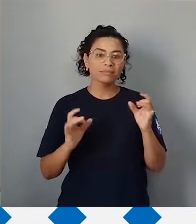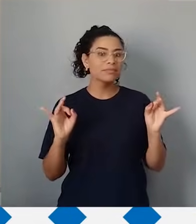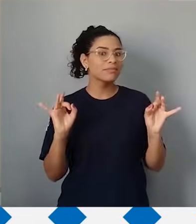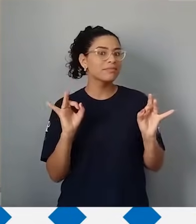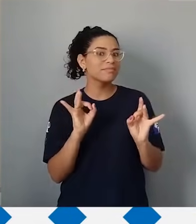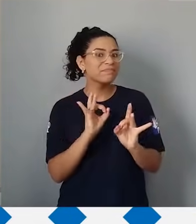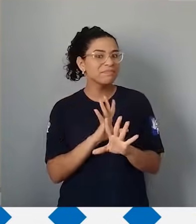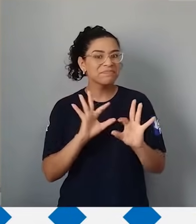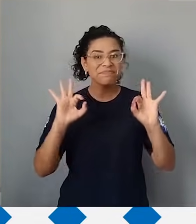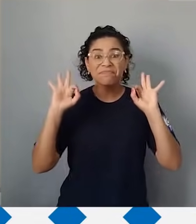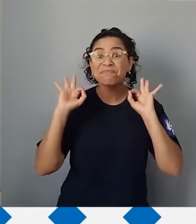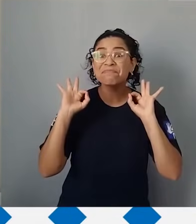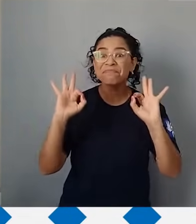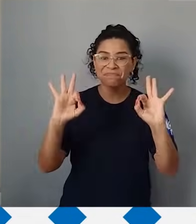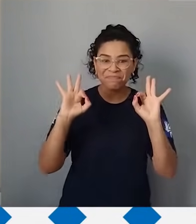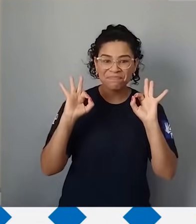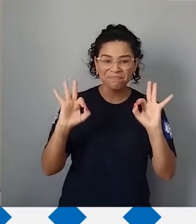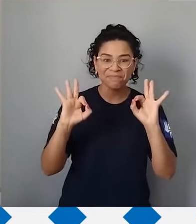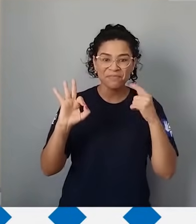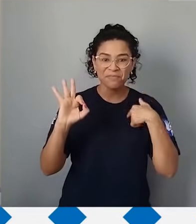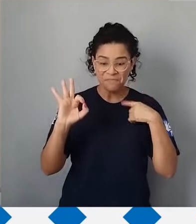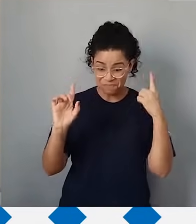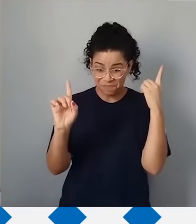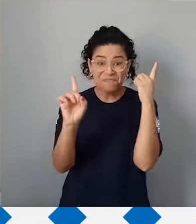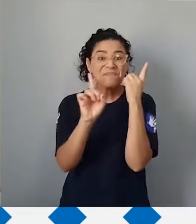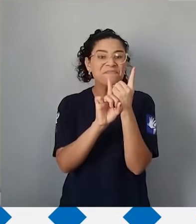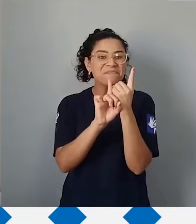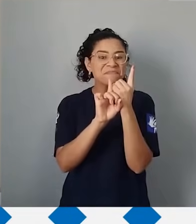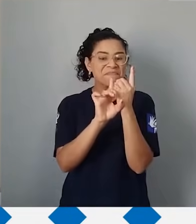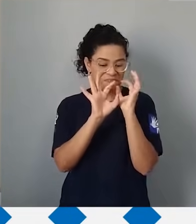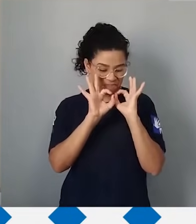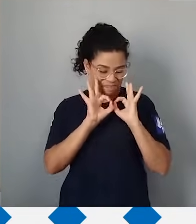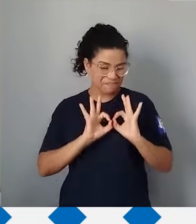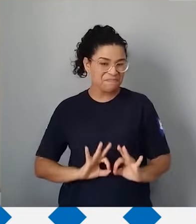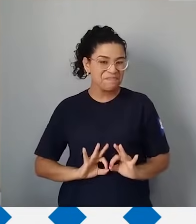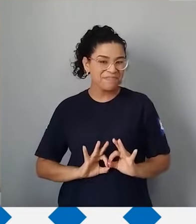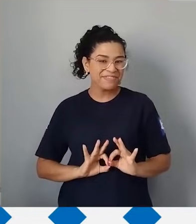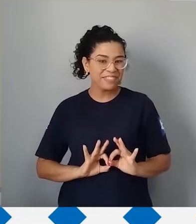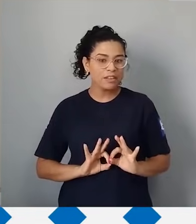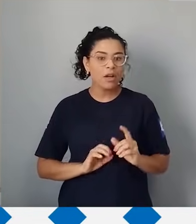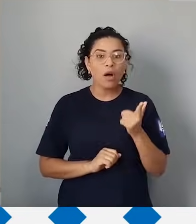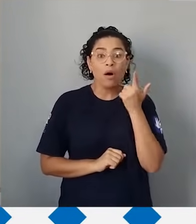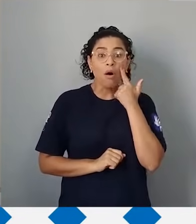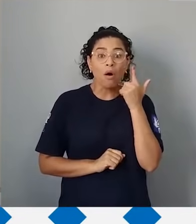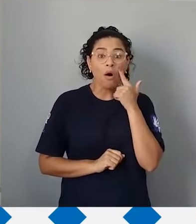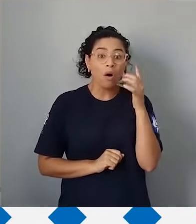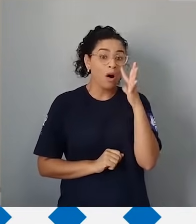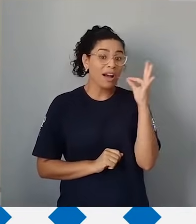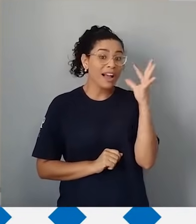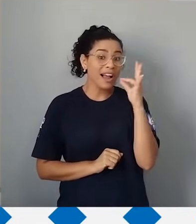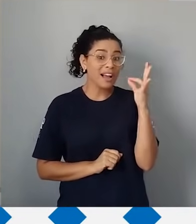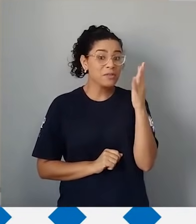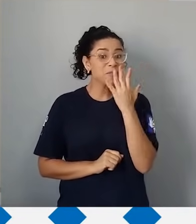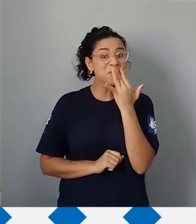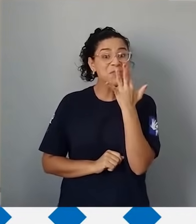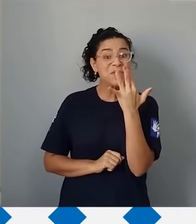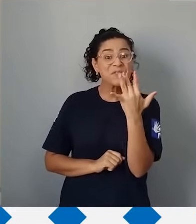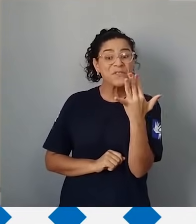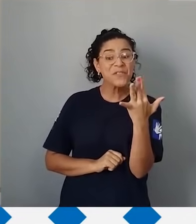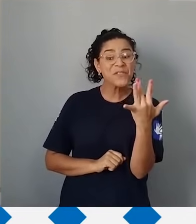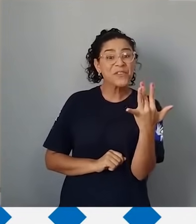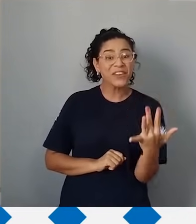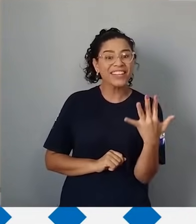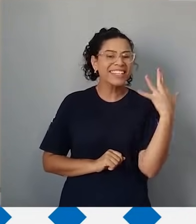Pronto, perfeito, achei o meu jeito. Olha como o gatinho ficou colorido e